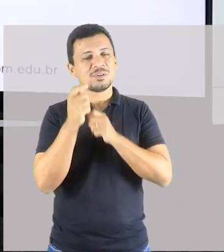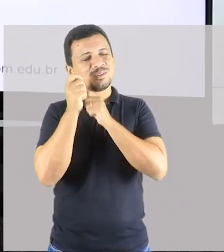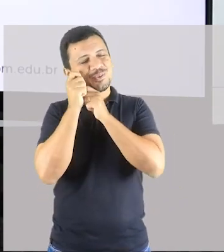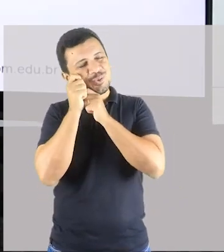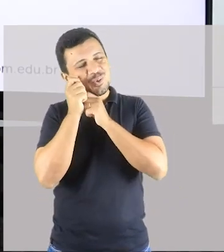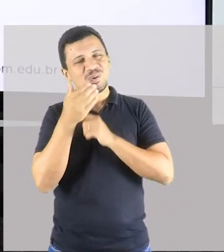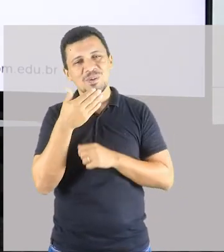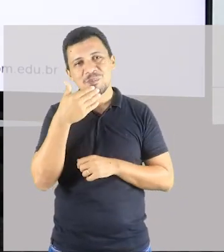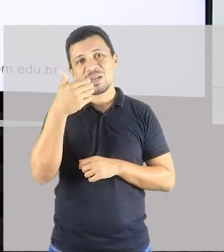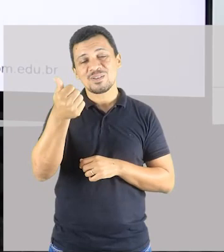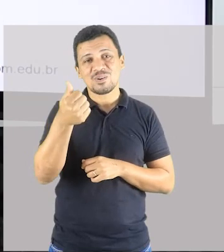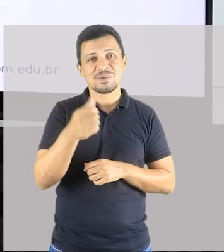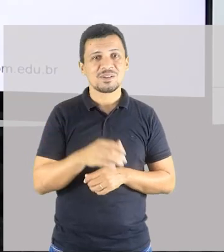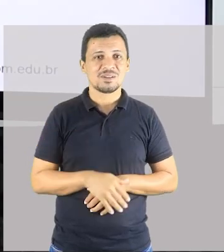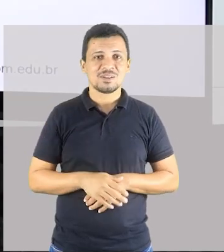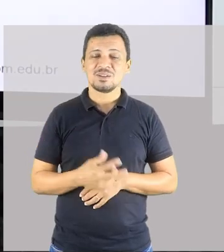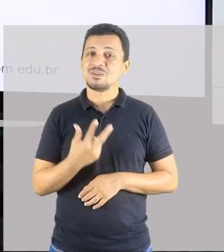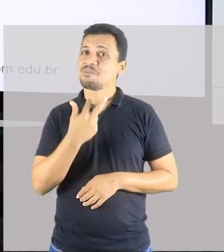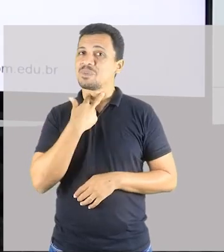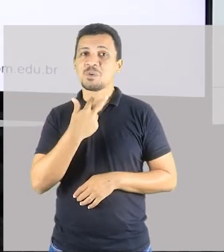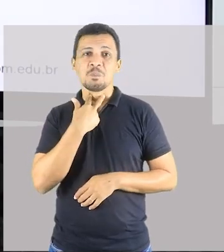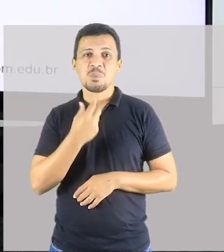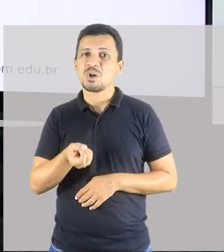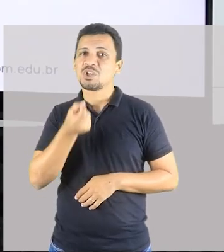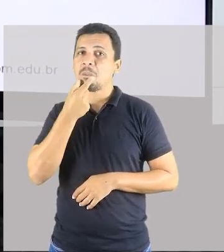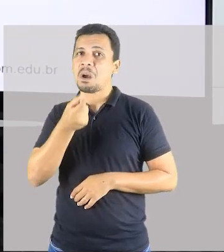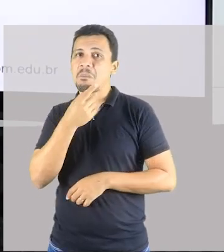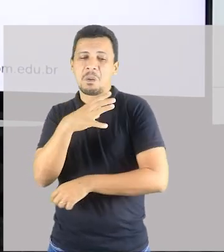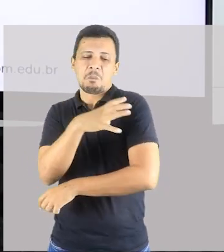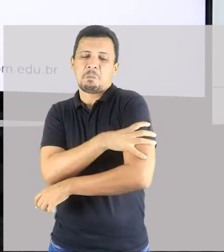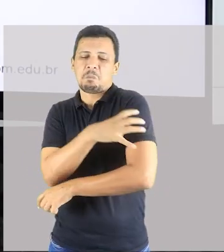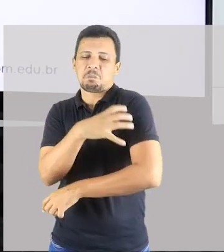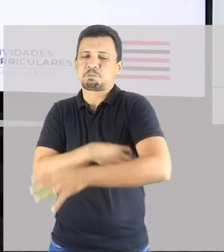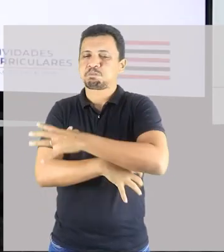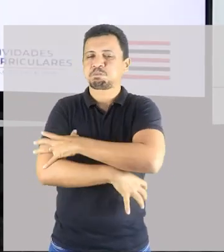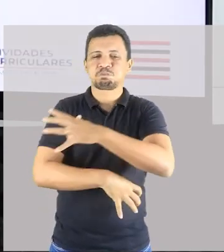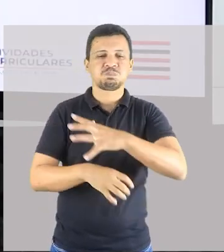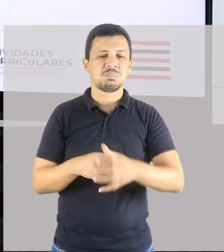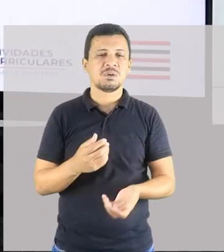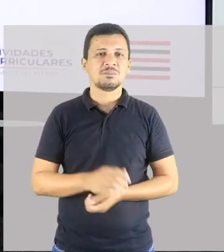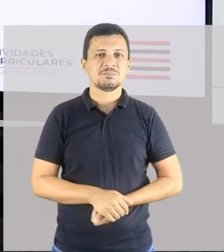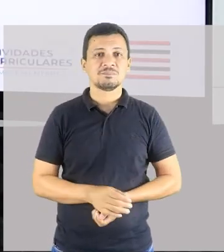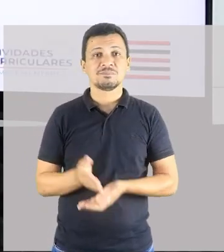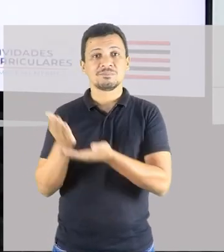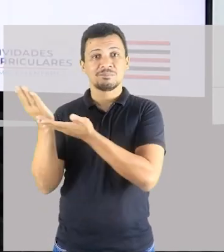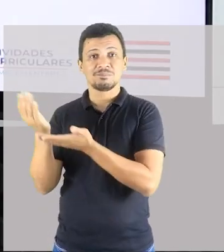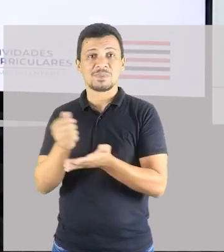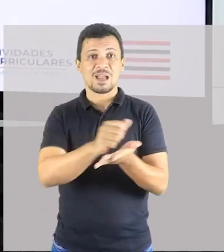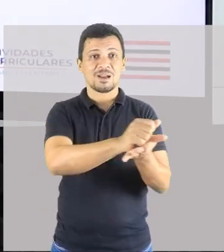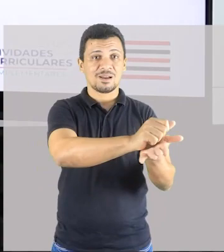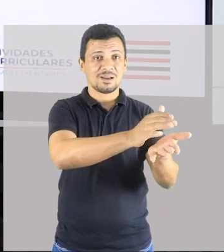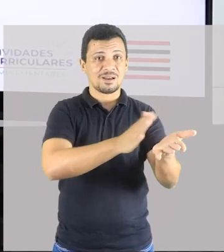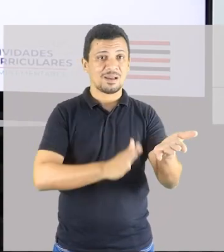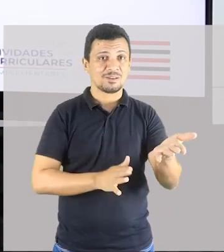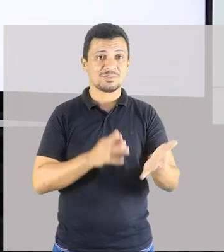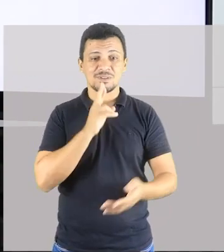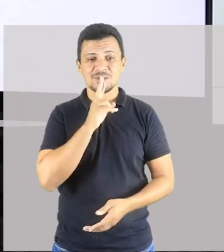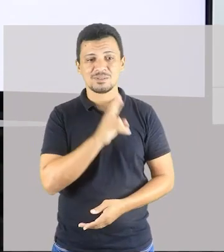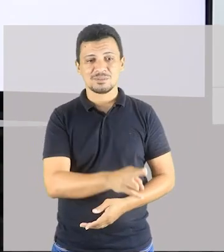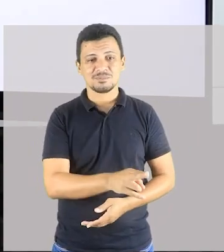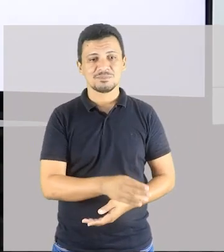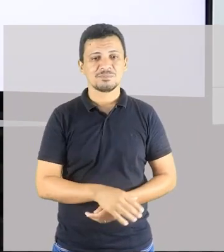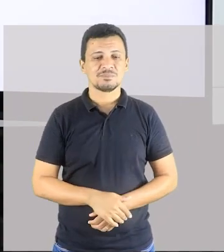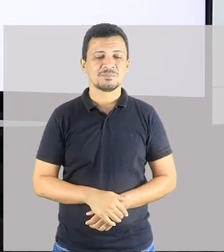sono e não fazer utilização dessas substâncias, beleza? Então vamos lá para a resolução de um